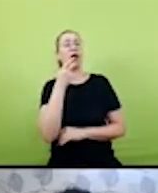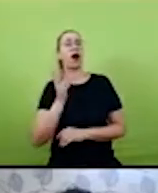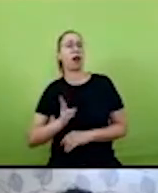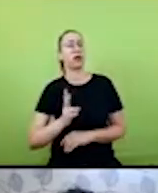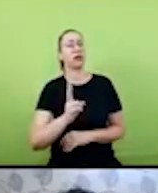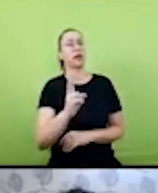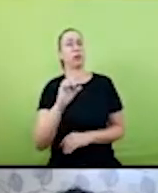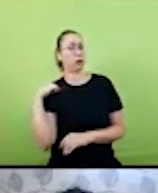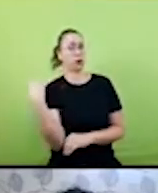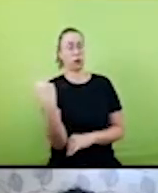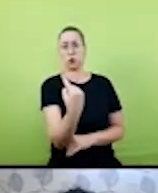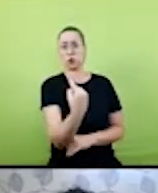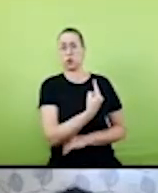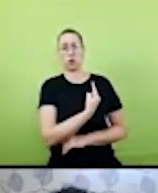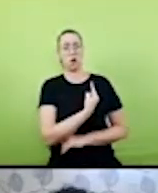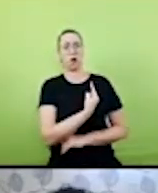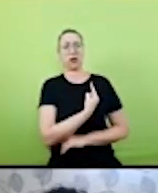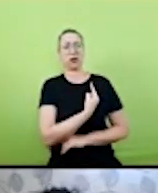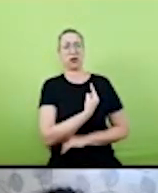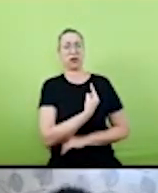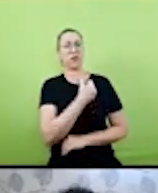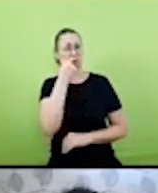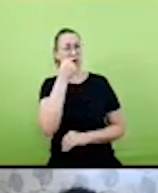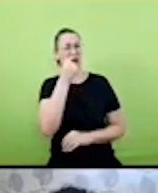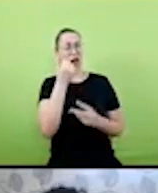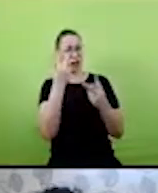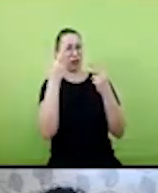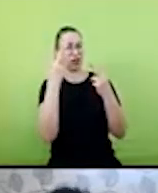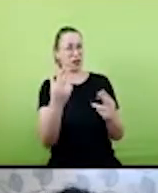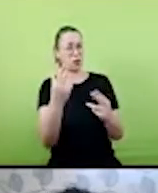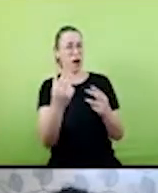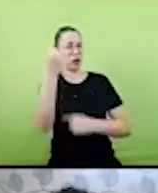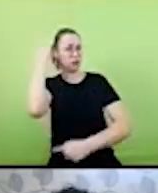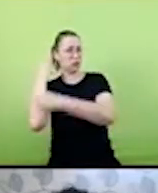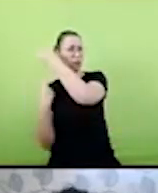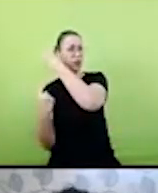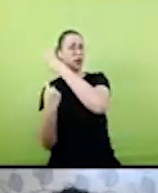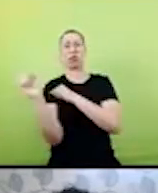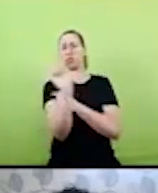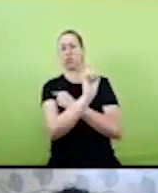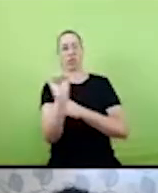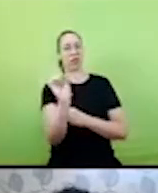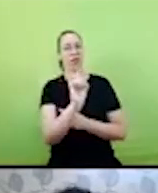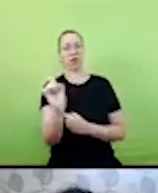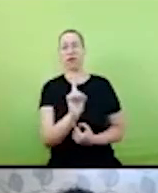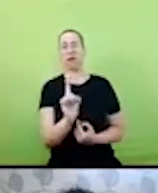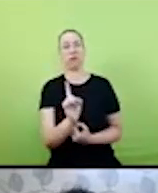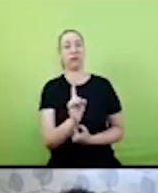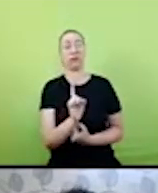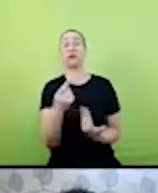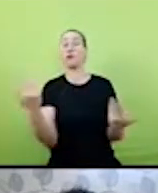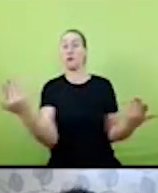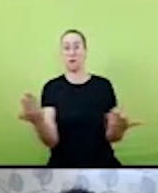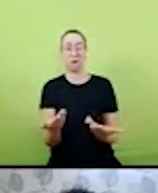nós não somos as mesmas mulheres de 20, de 50 anos atrás, de 100 anos atrás. Nós